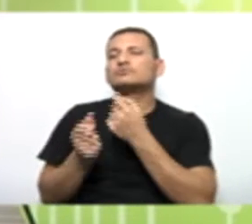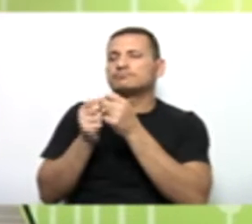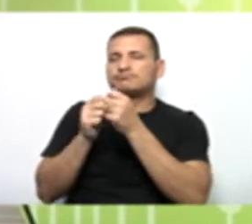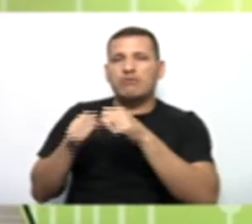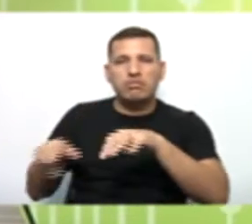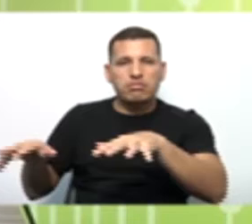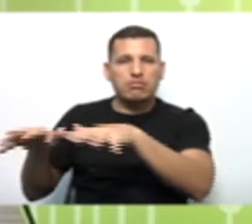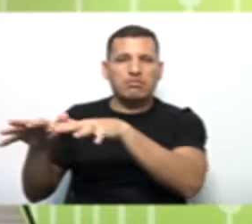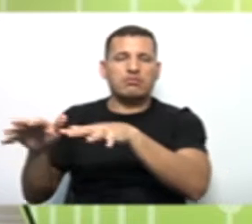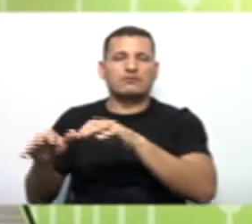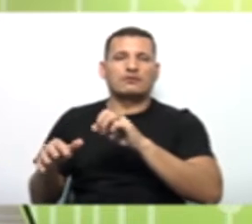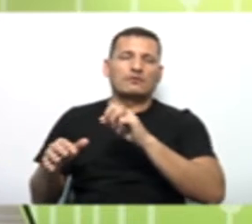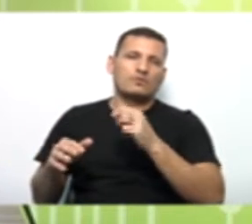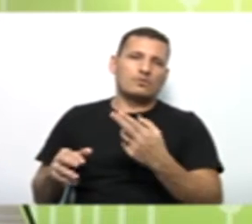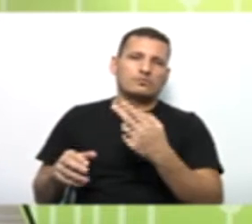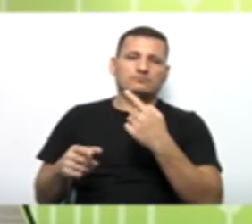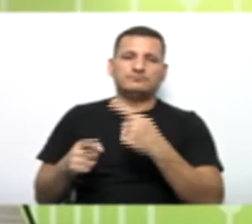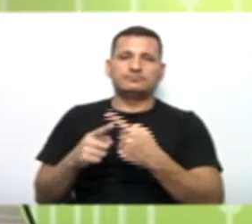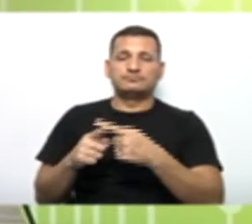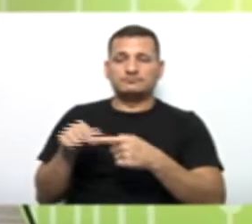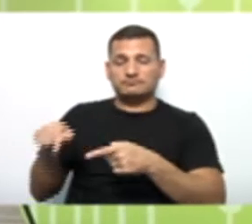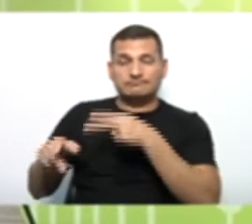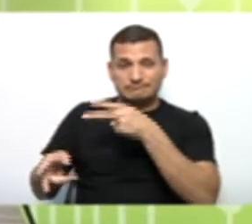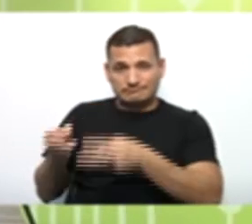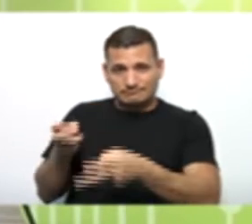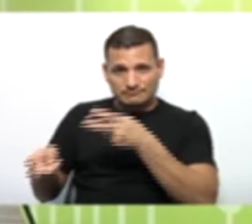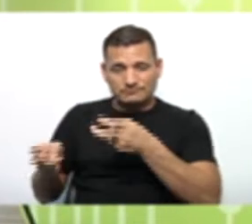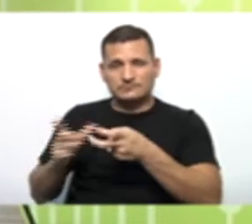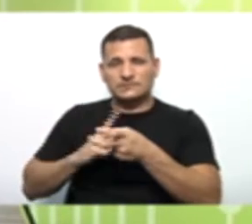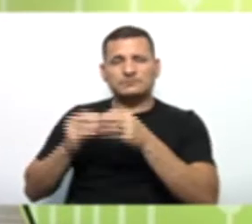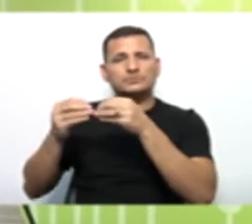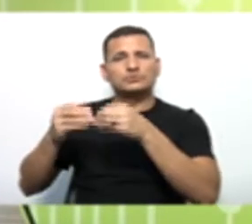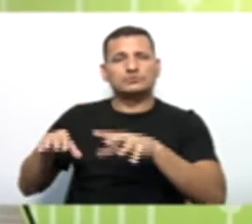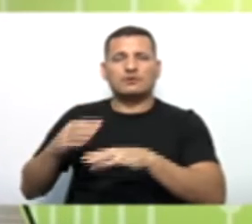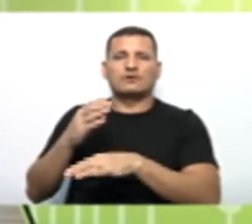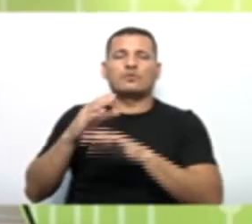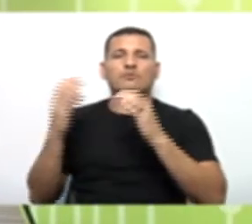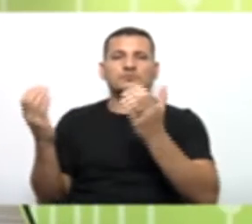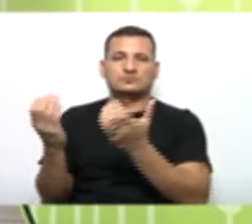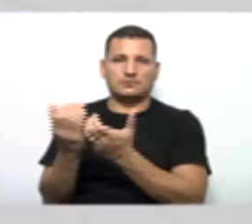porque aquela exploração está prejudicando aquelas comunidades do entorno.